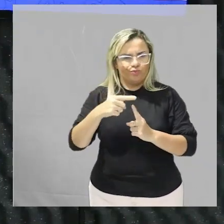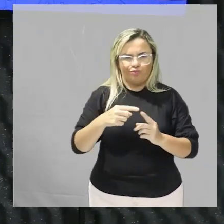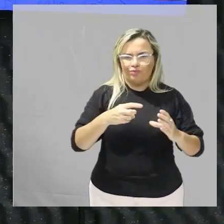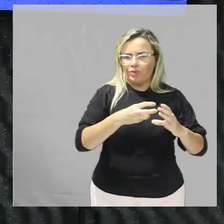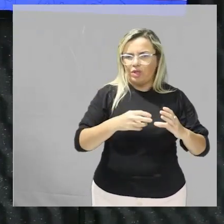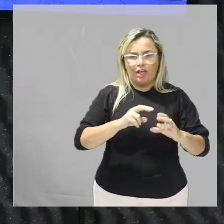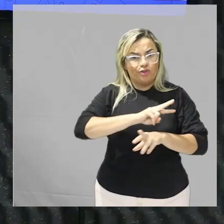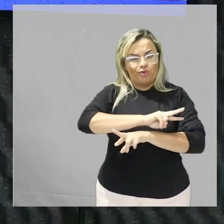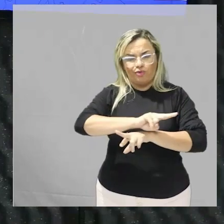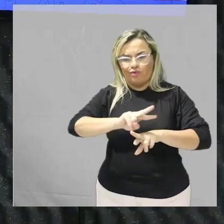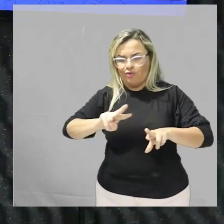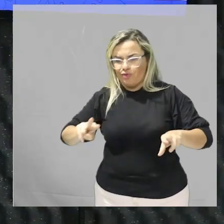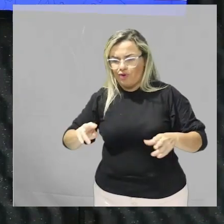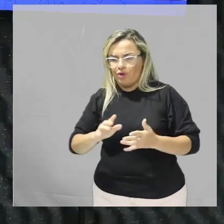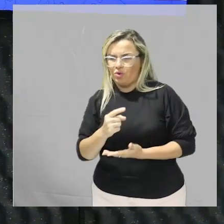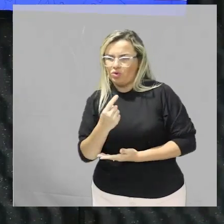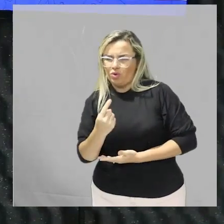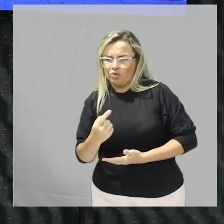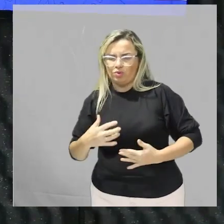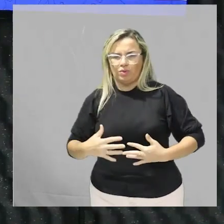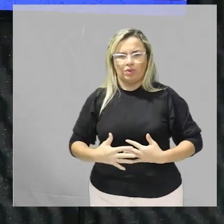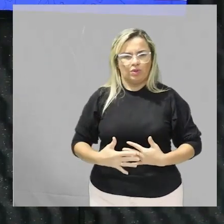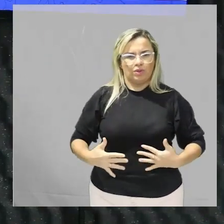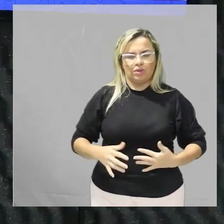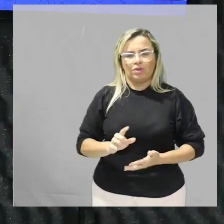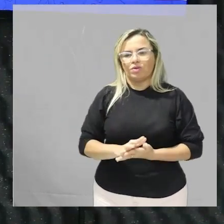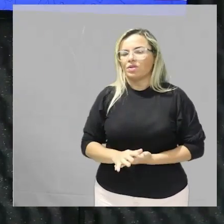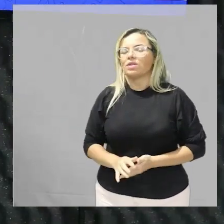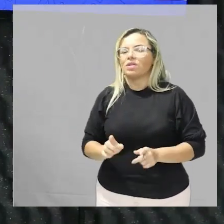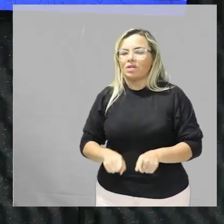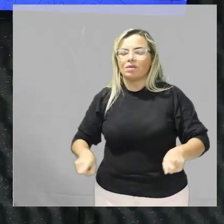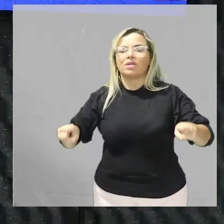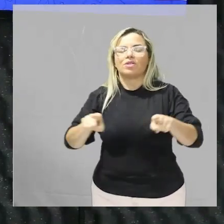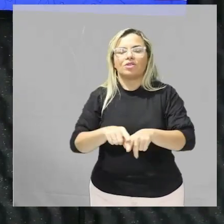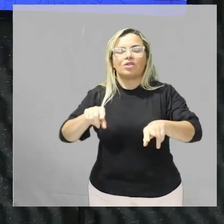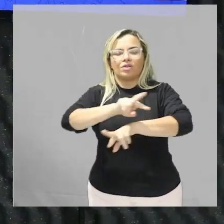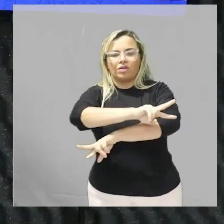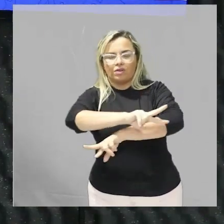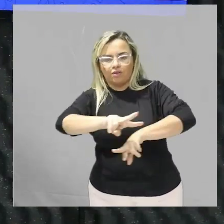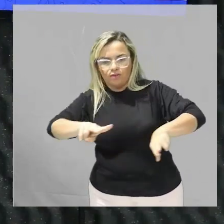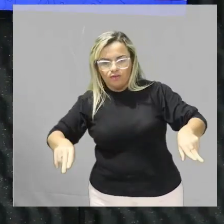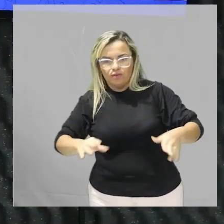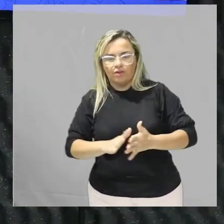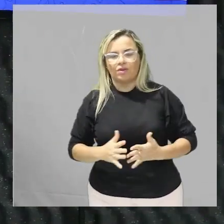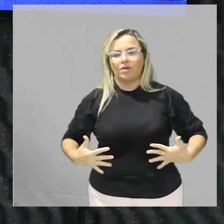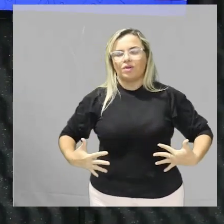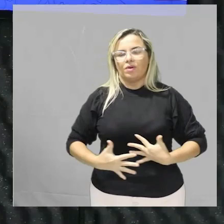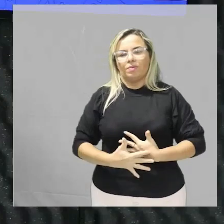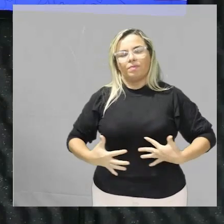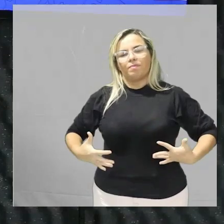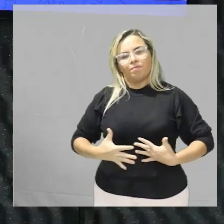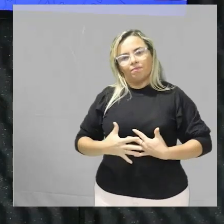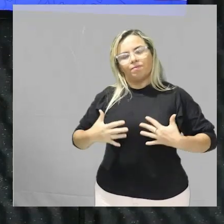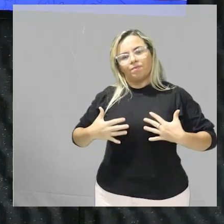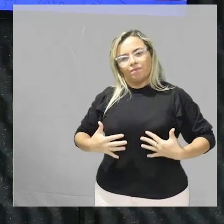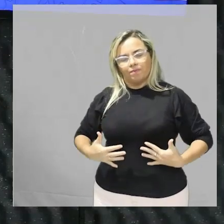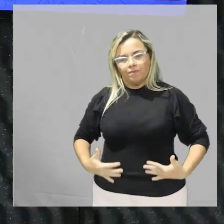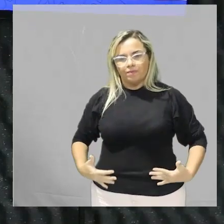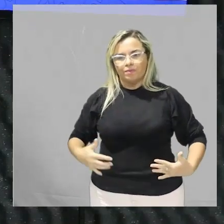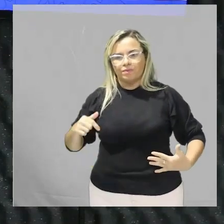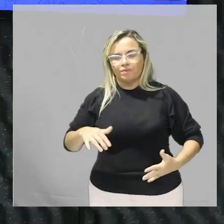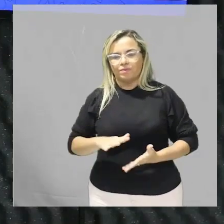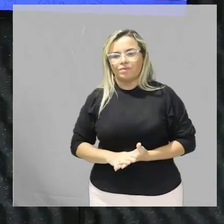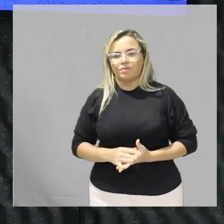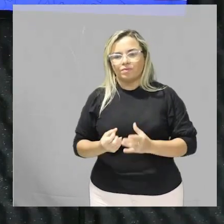tipo de tecido, também existem vários tecidos, tá? Então, se eu tiver vários tecidos, eu tenho